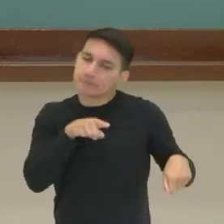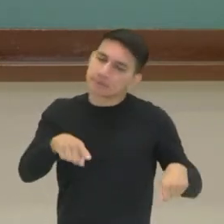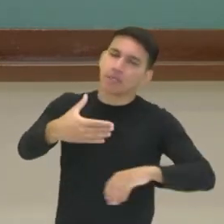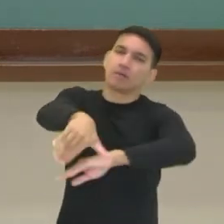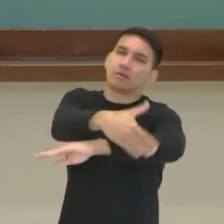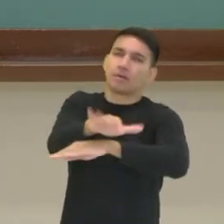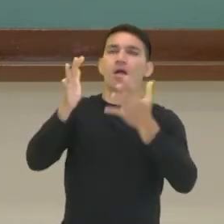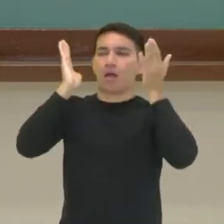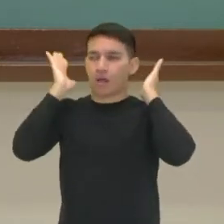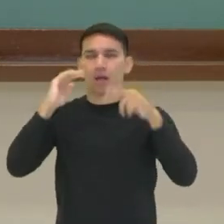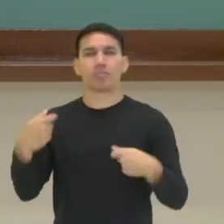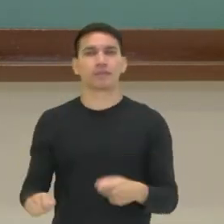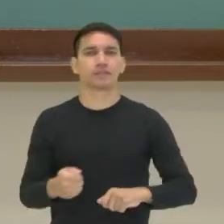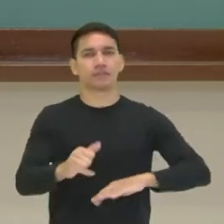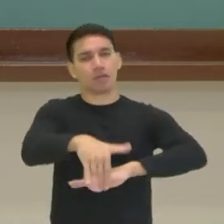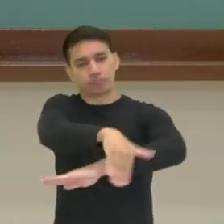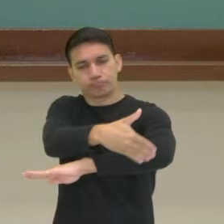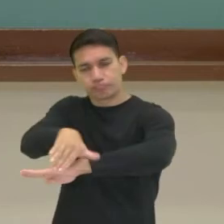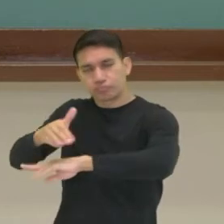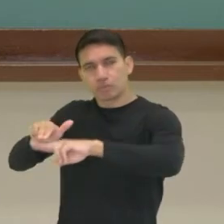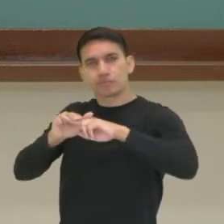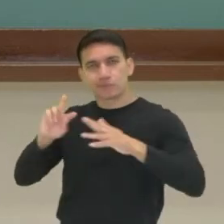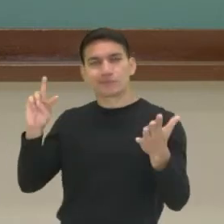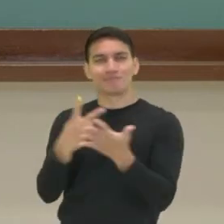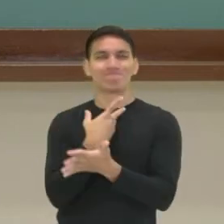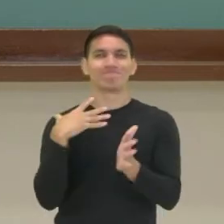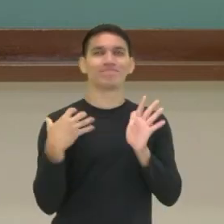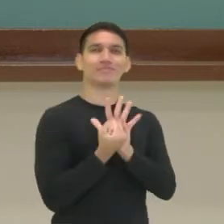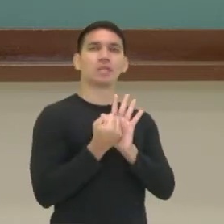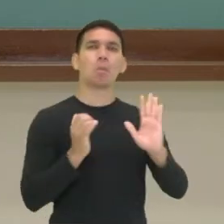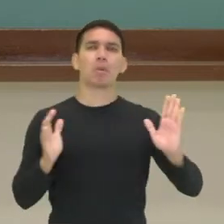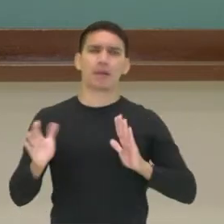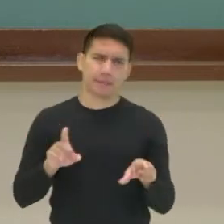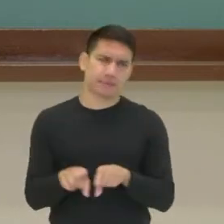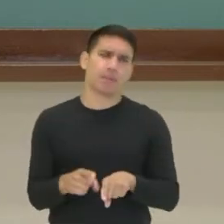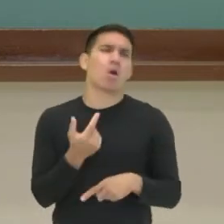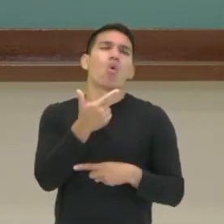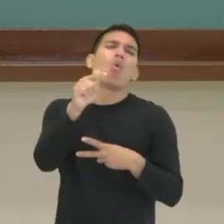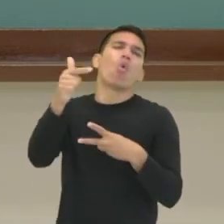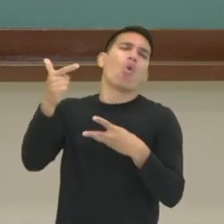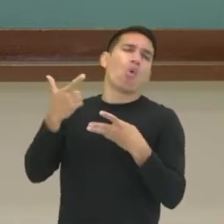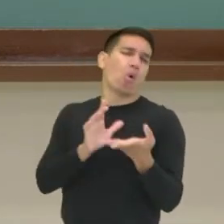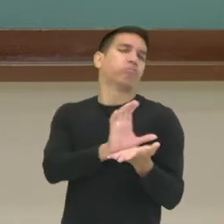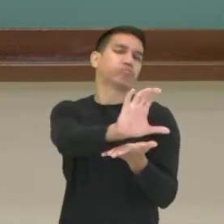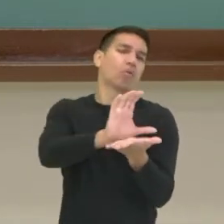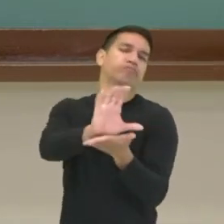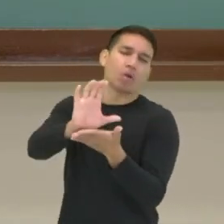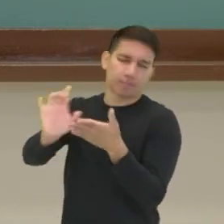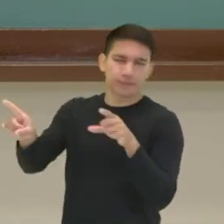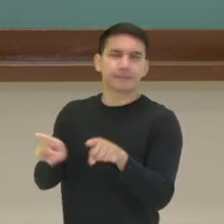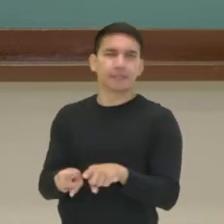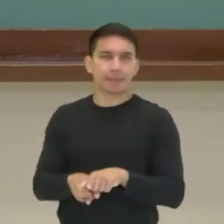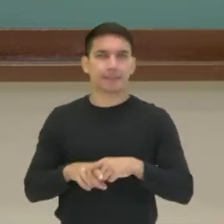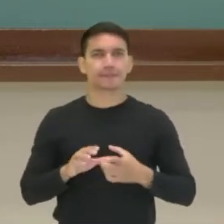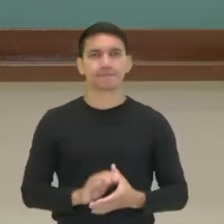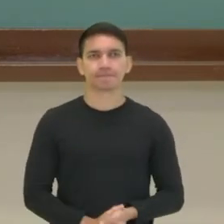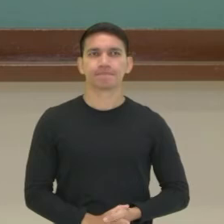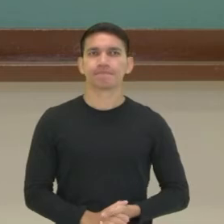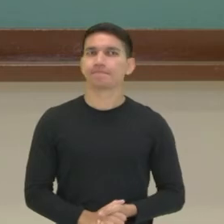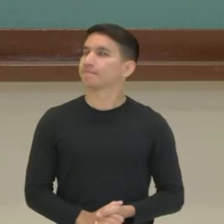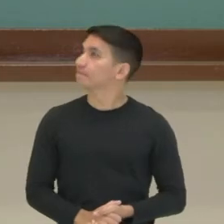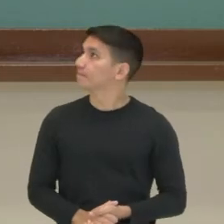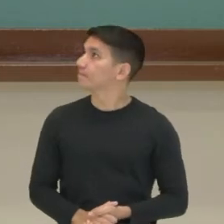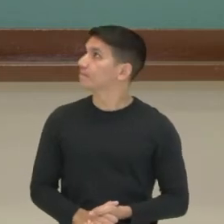precisam de rodovias. Então isso aí marcou esse período. Além de outros investimentos, né, em outras infraestruturas também. Muito